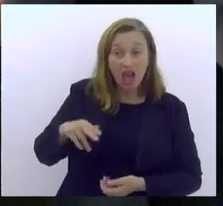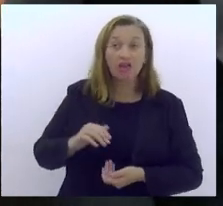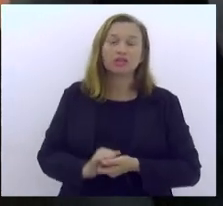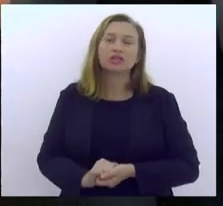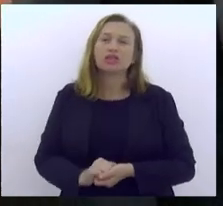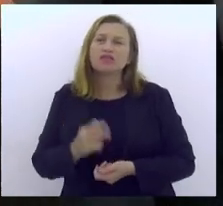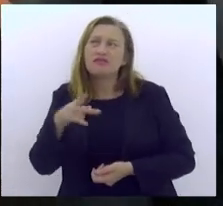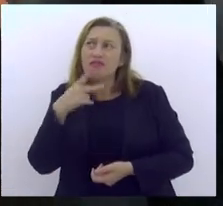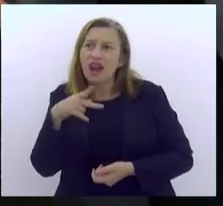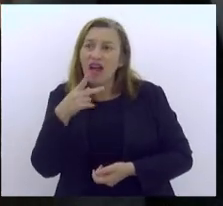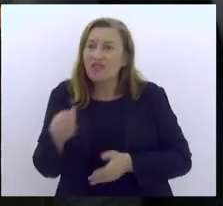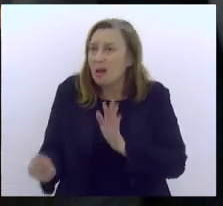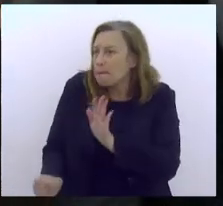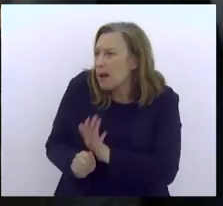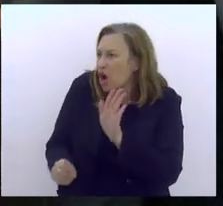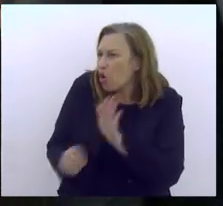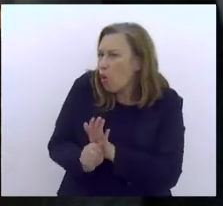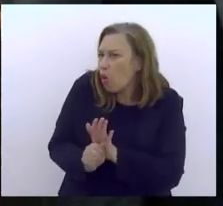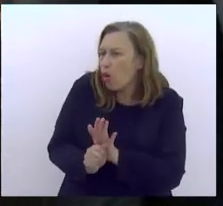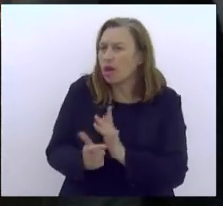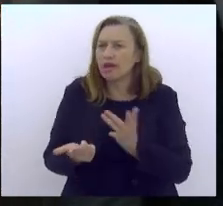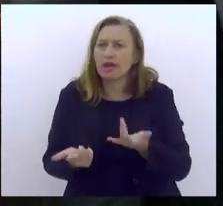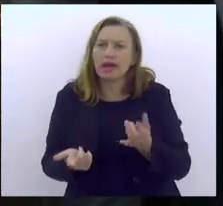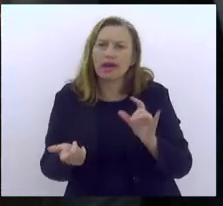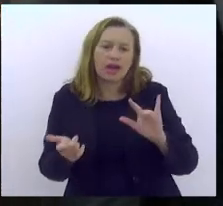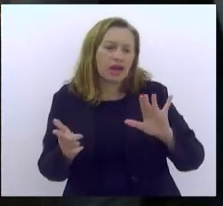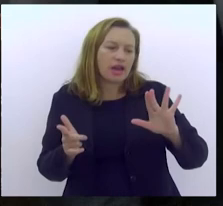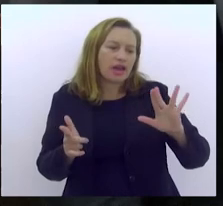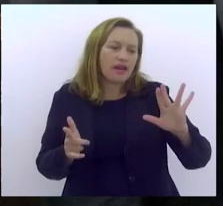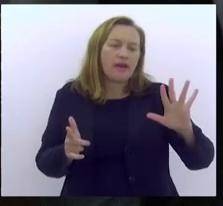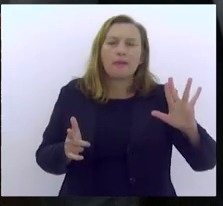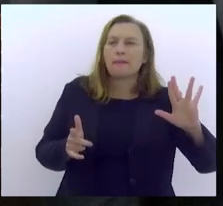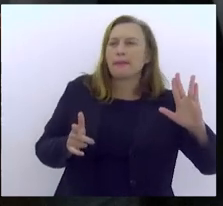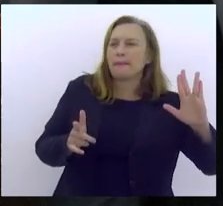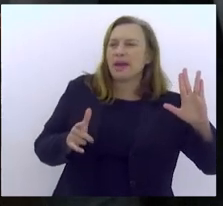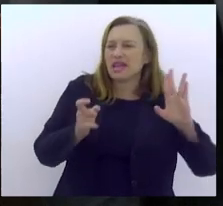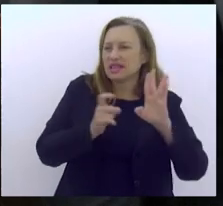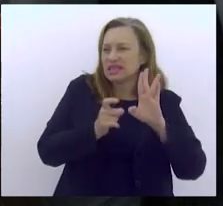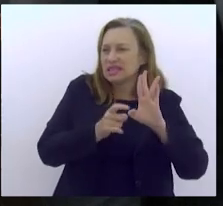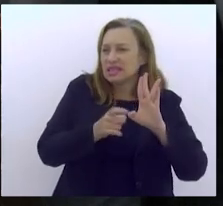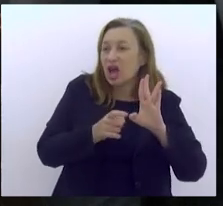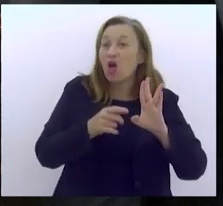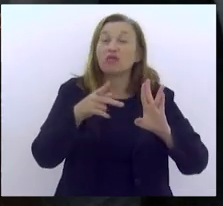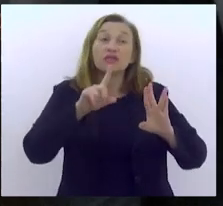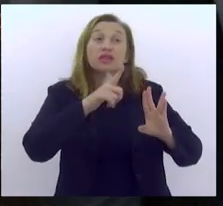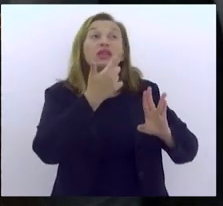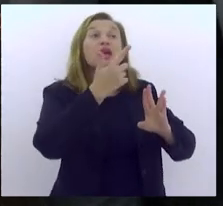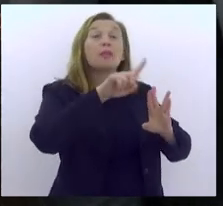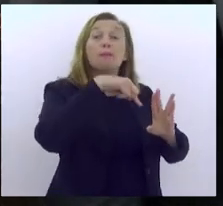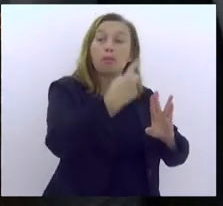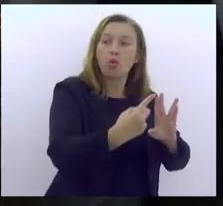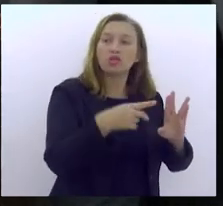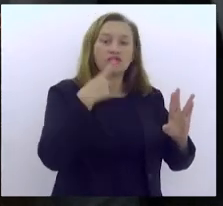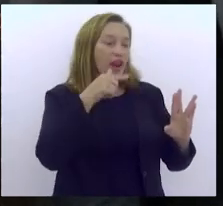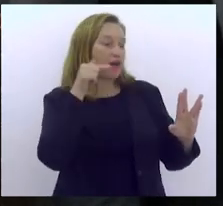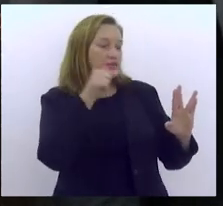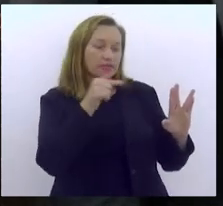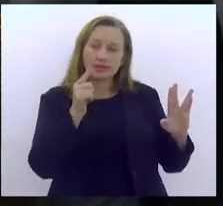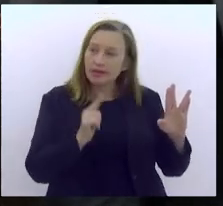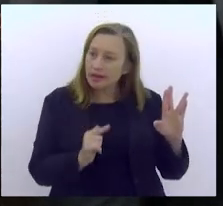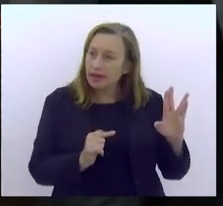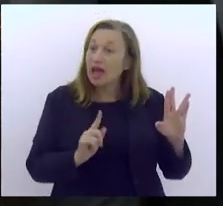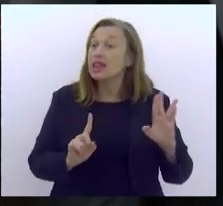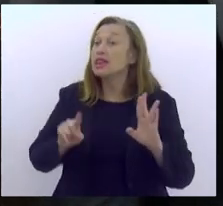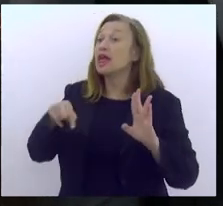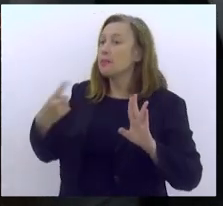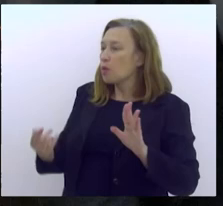se falava em maconha medicinal, depois em cannabis, e havia um apego muito grande em não querer fazer